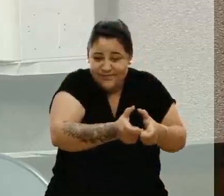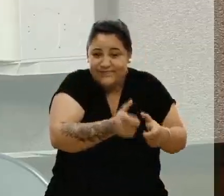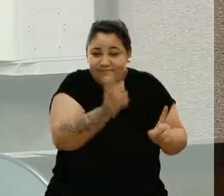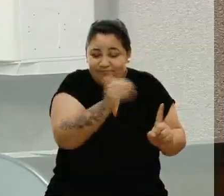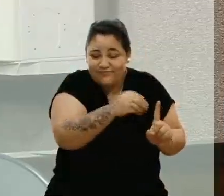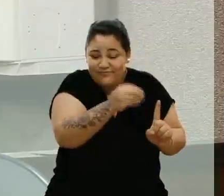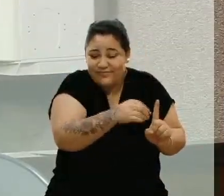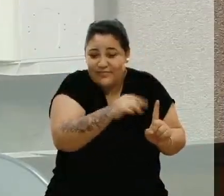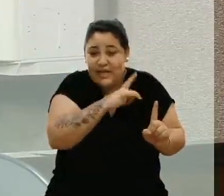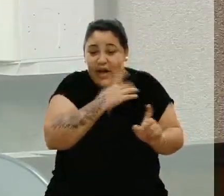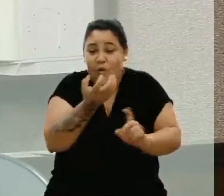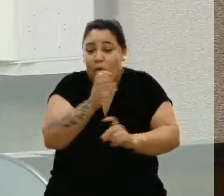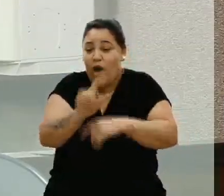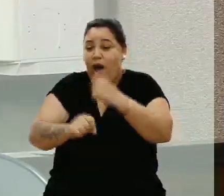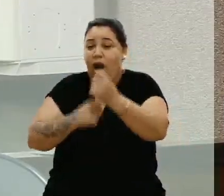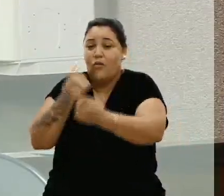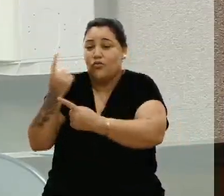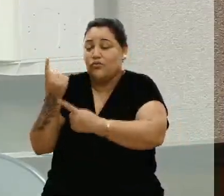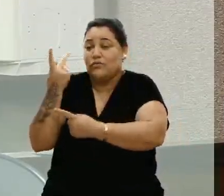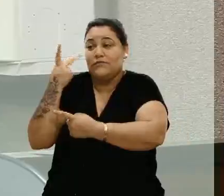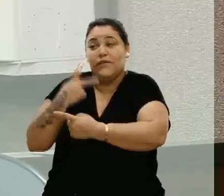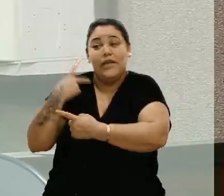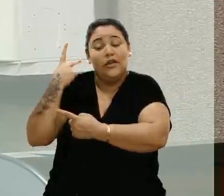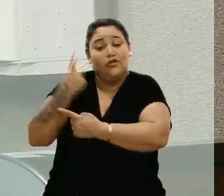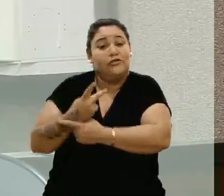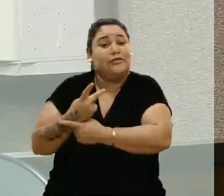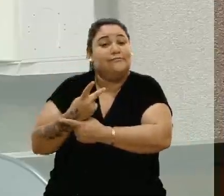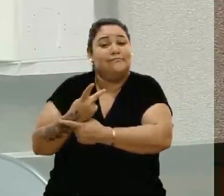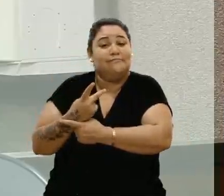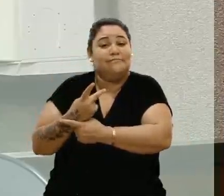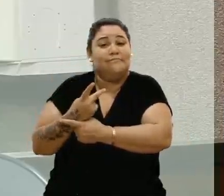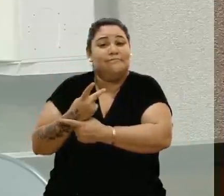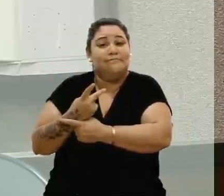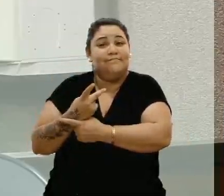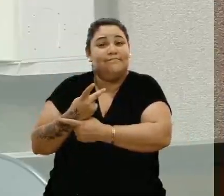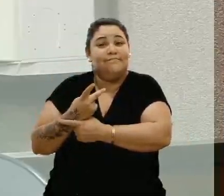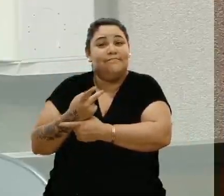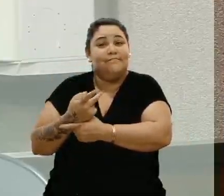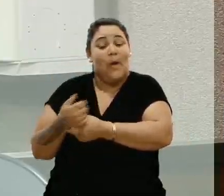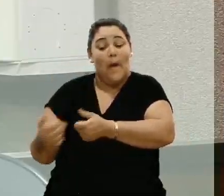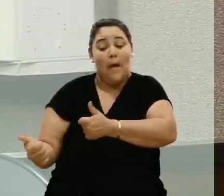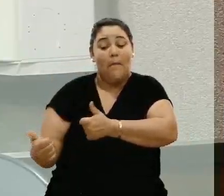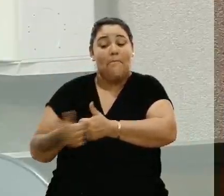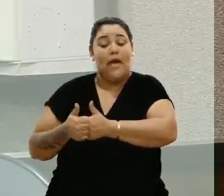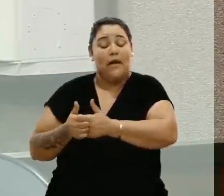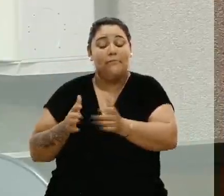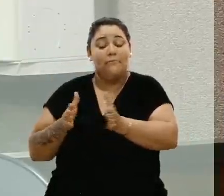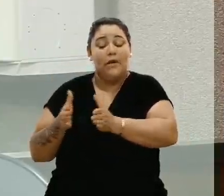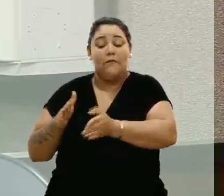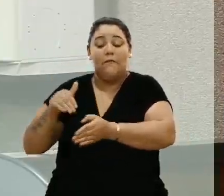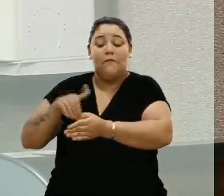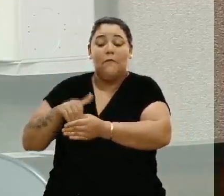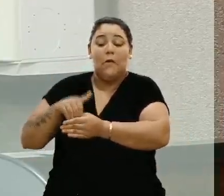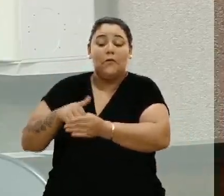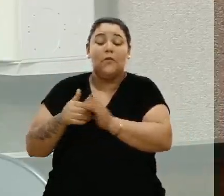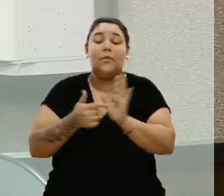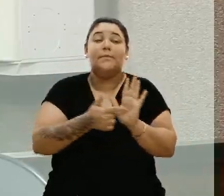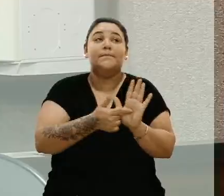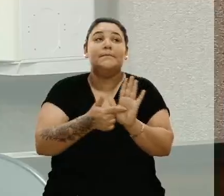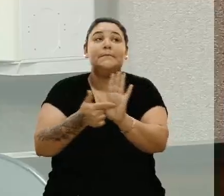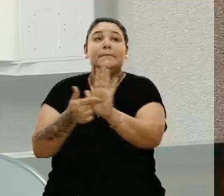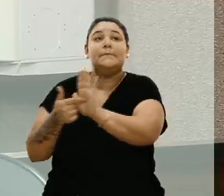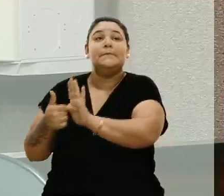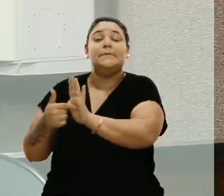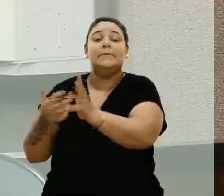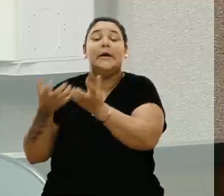de alguns vereadores, chegando a época eleitoral aqui, começam a aparecer em tudo que é canto. E